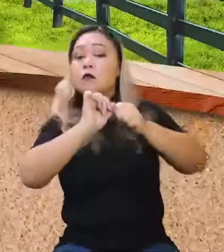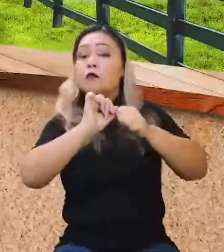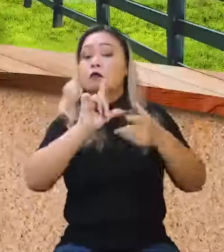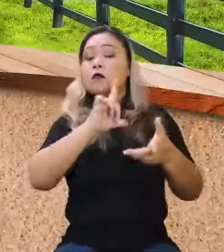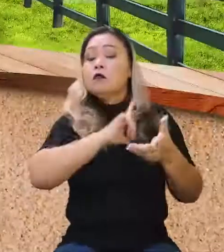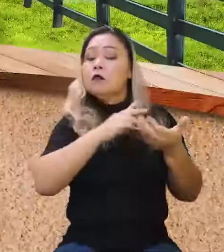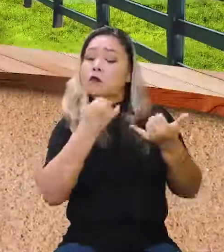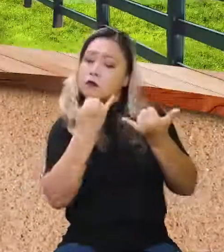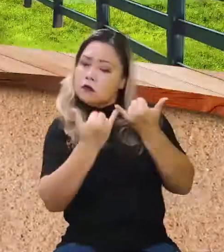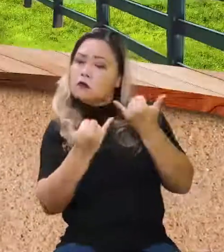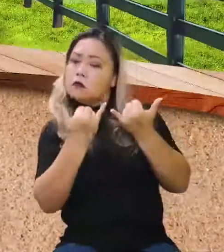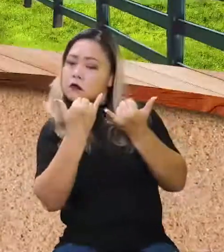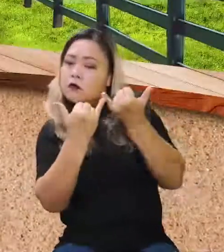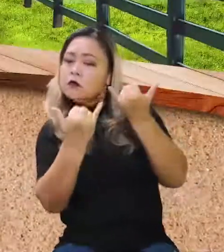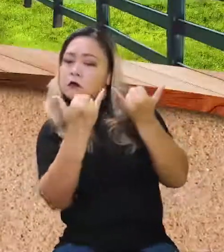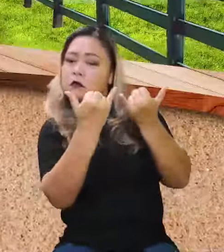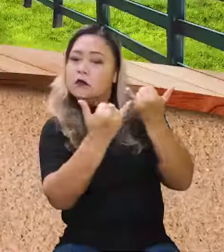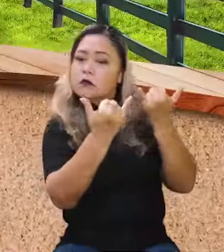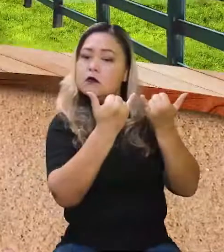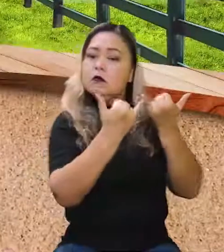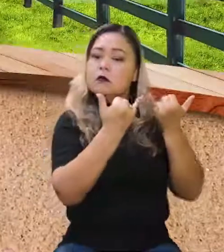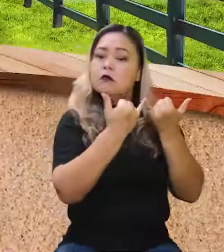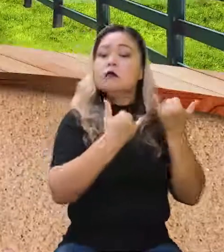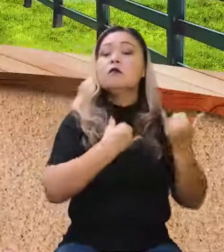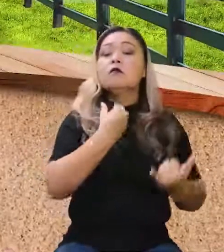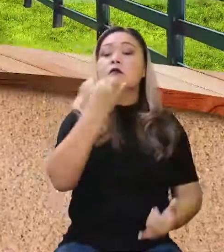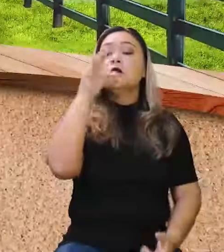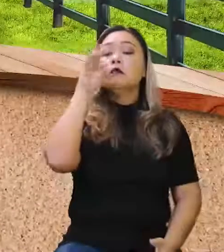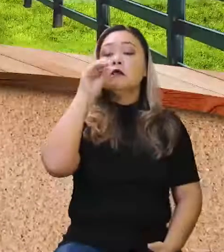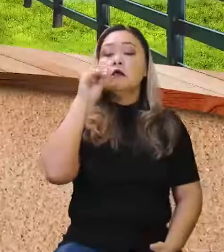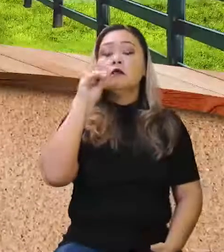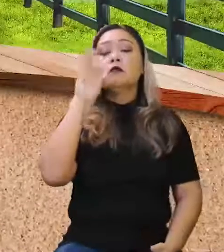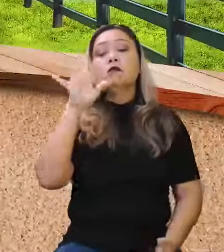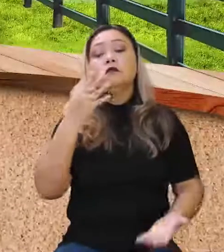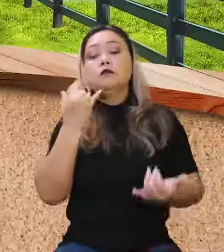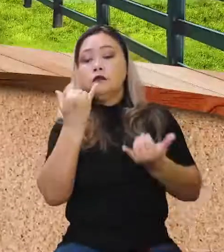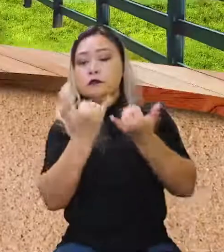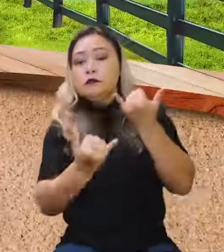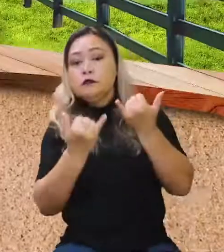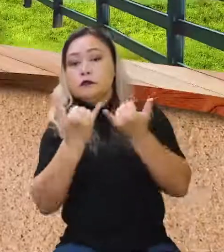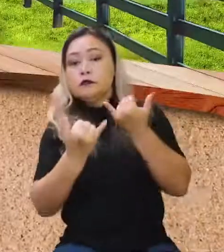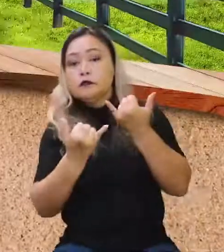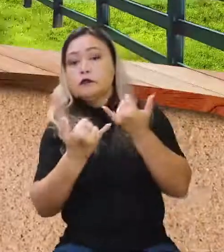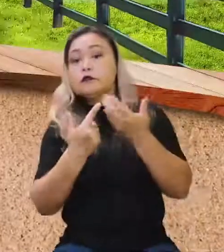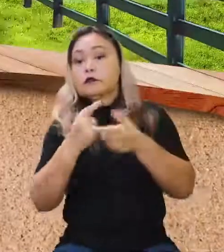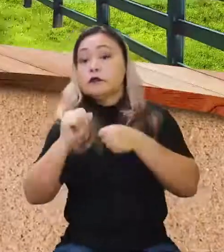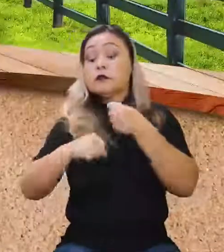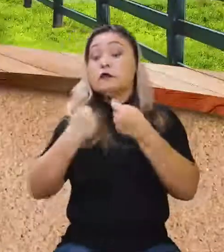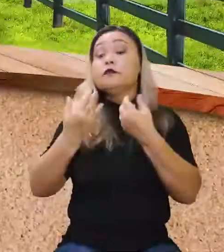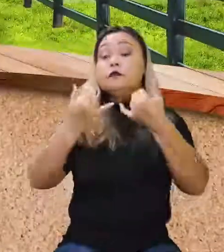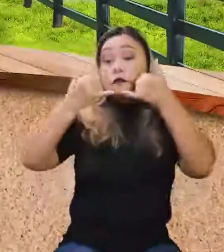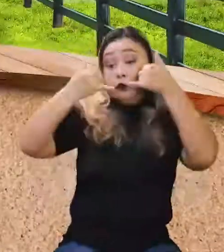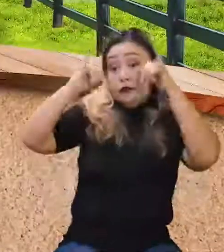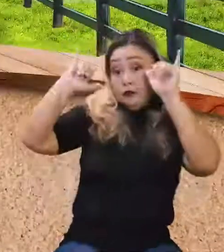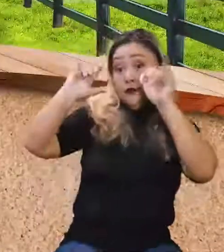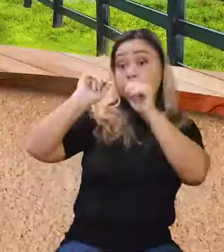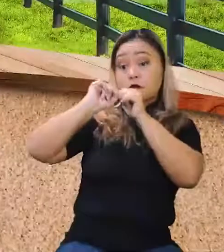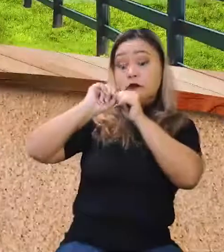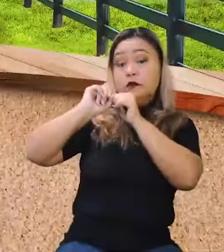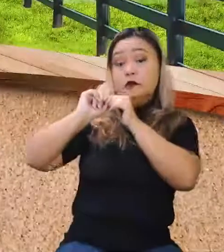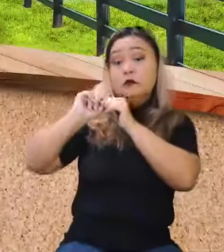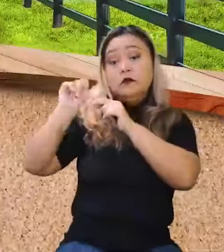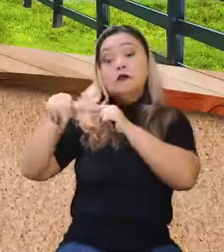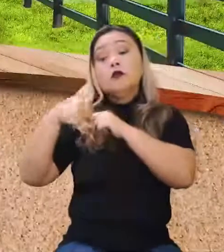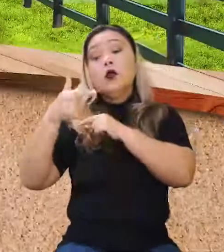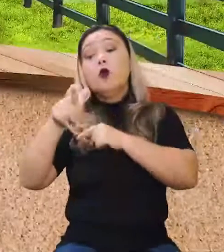muito semelhante do avestruz, a estrutura da instalação, mais com a criação de gado